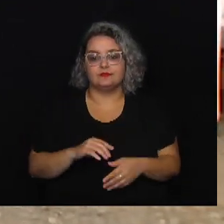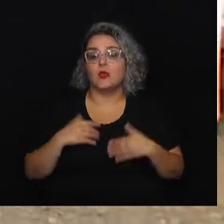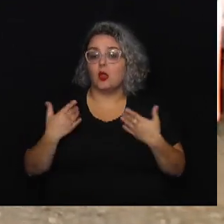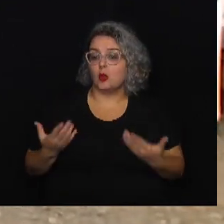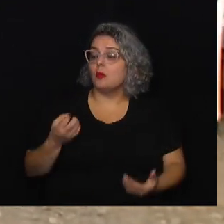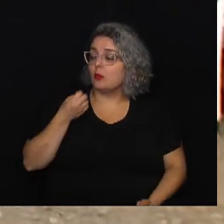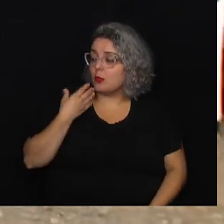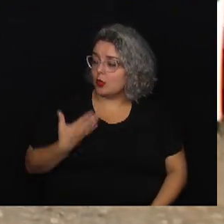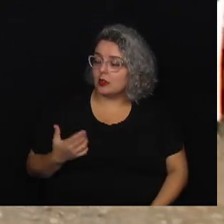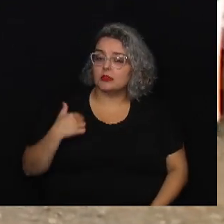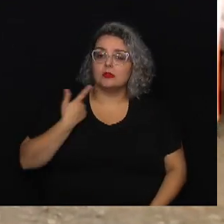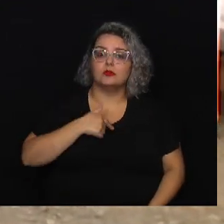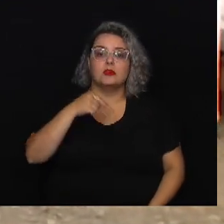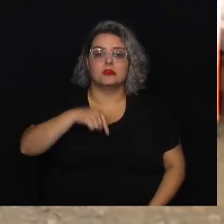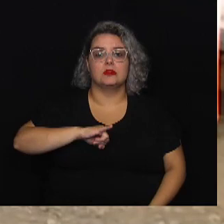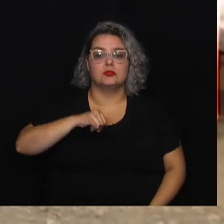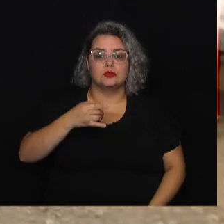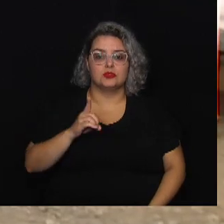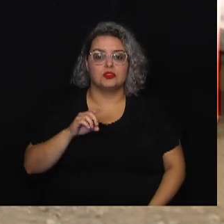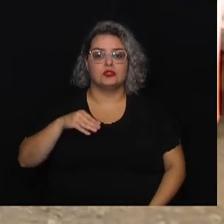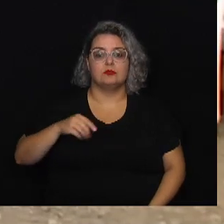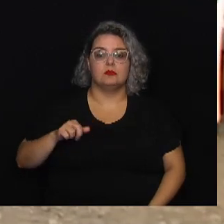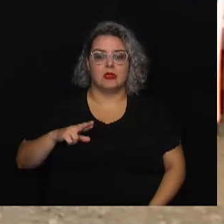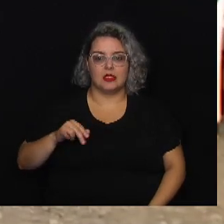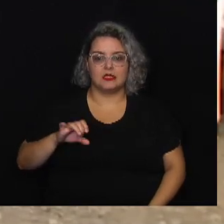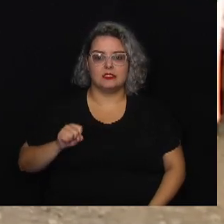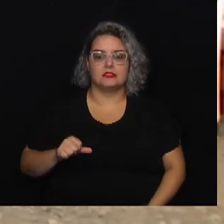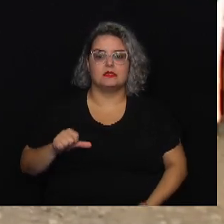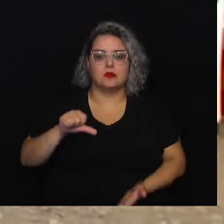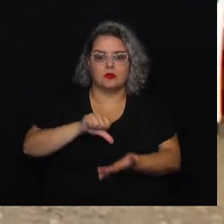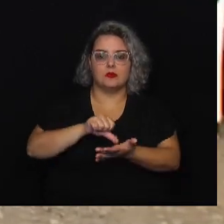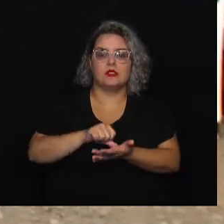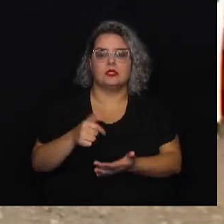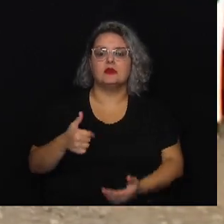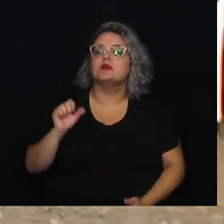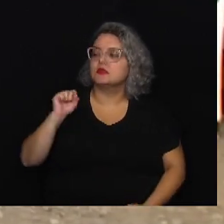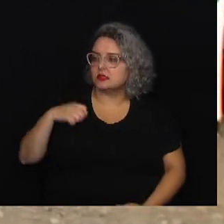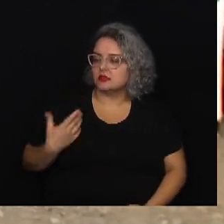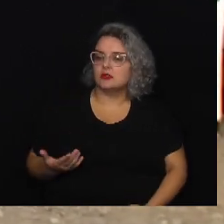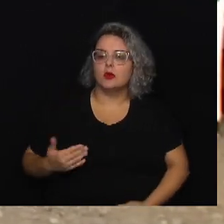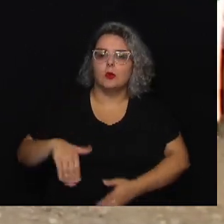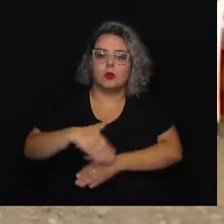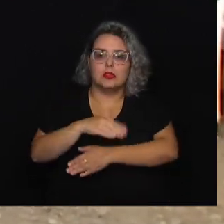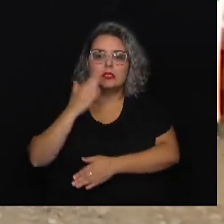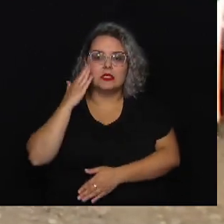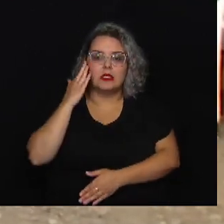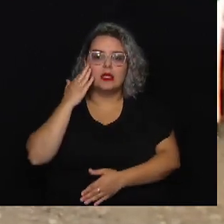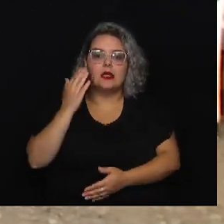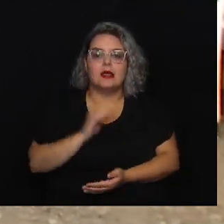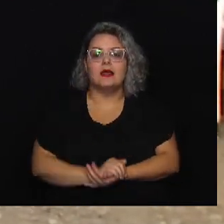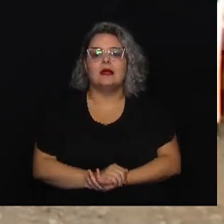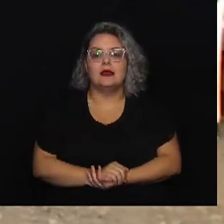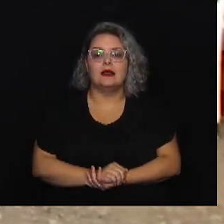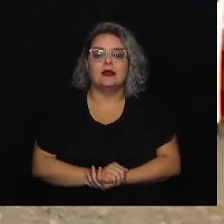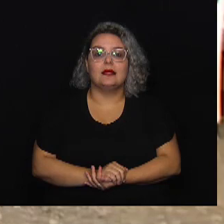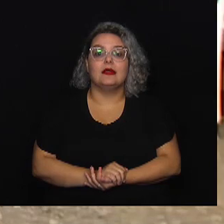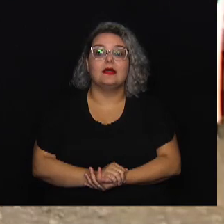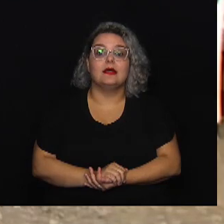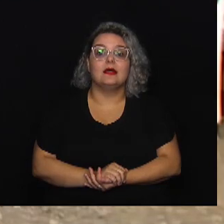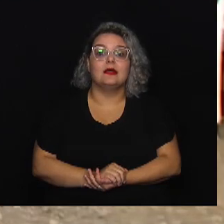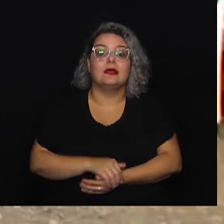então estamos aqui no Jardim Marisa, que é a unidade 2, né? Como você disse. O endereço você sabe aqui? É